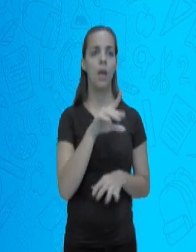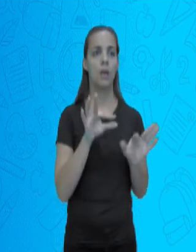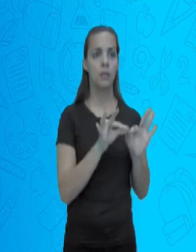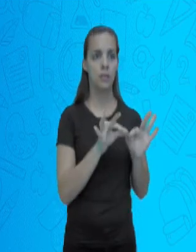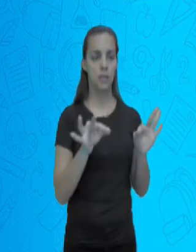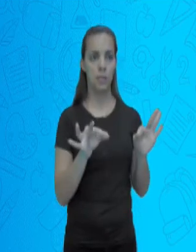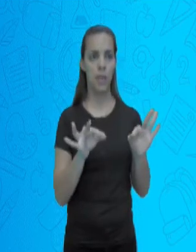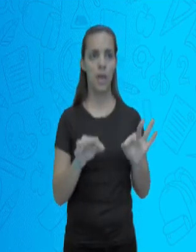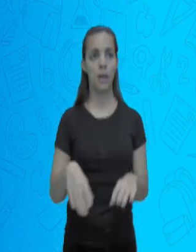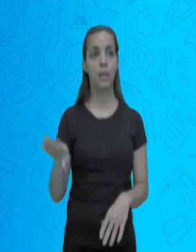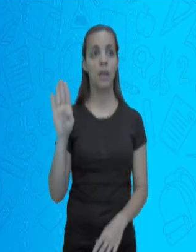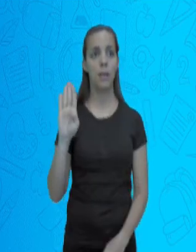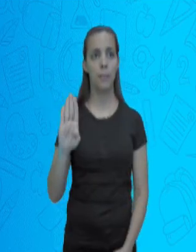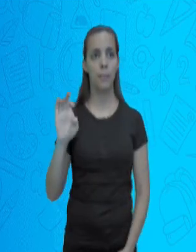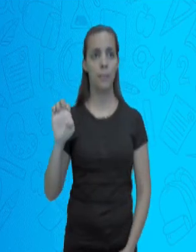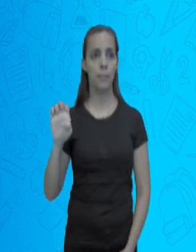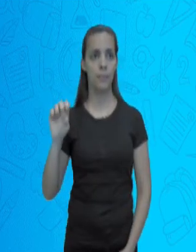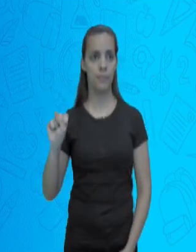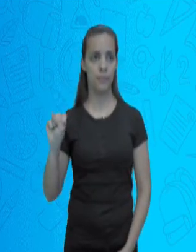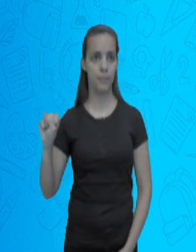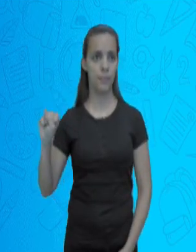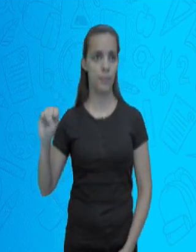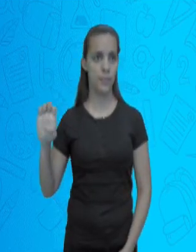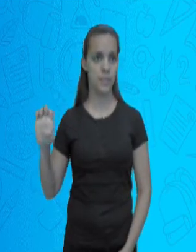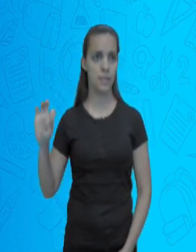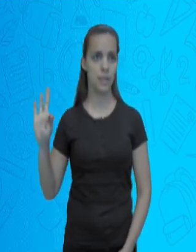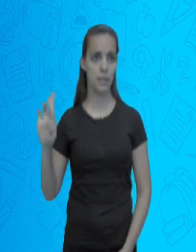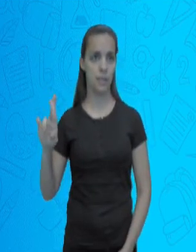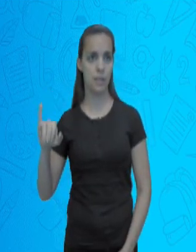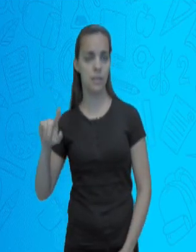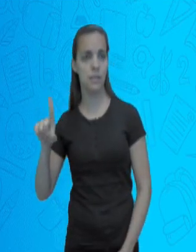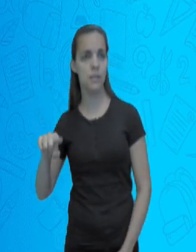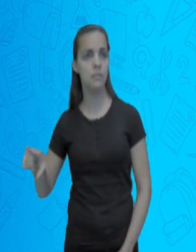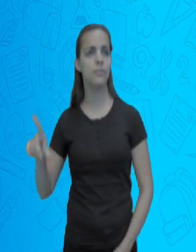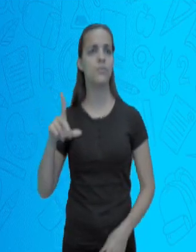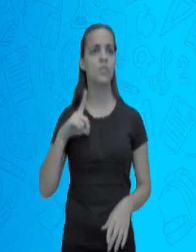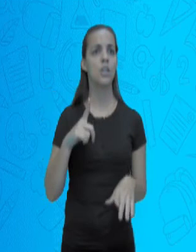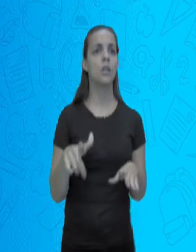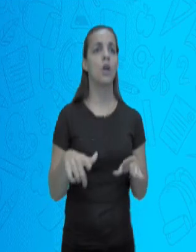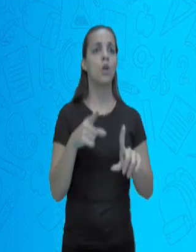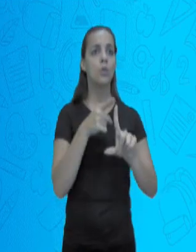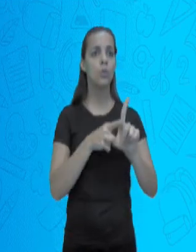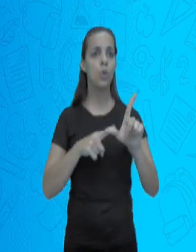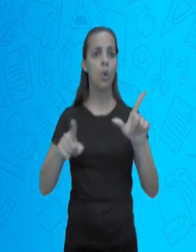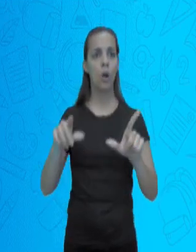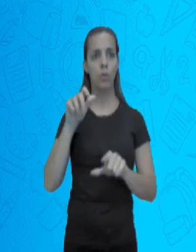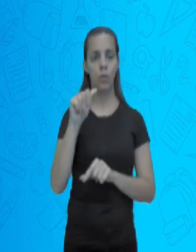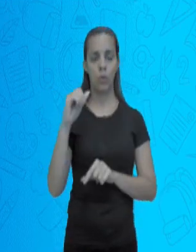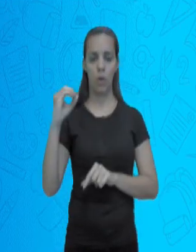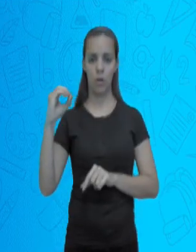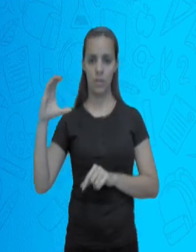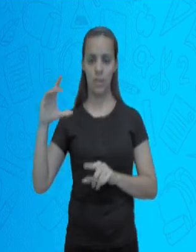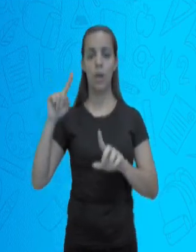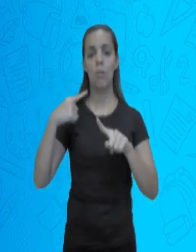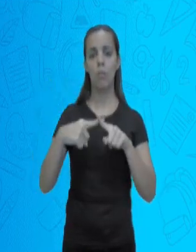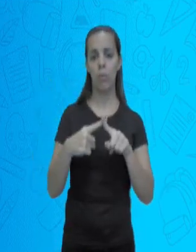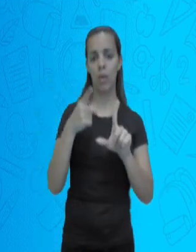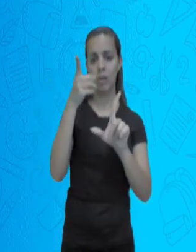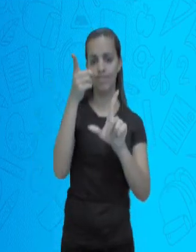também, né? A semirreta OB, ela é a bissetriz, ela está dividindo o ângulo ao